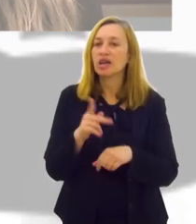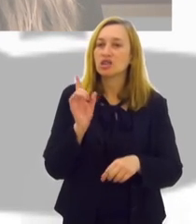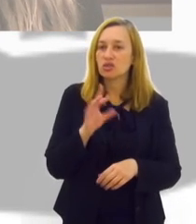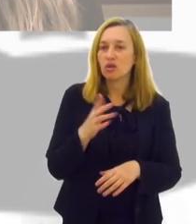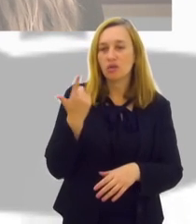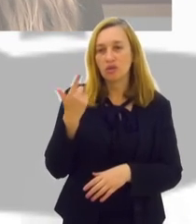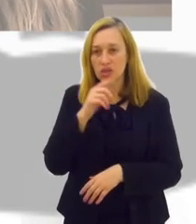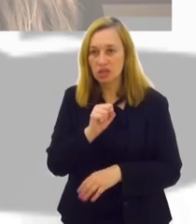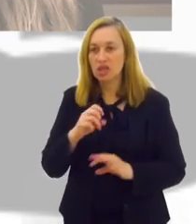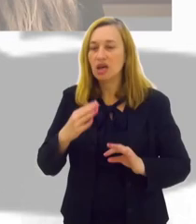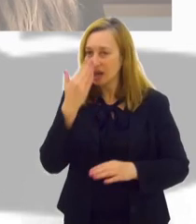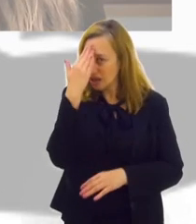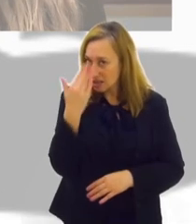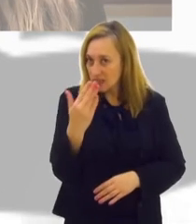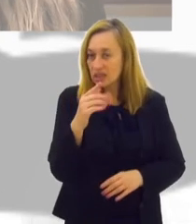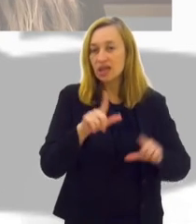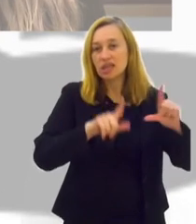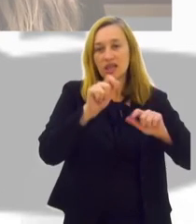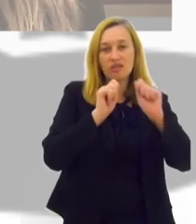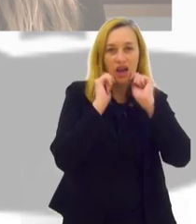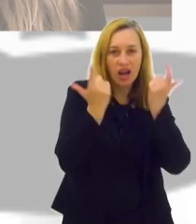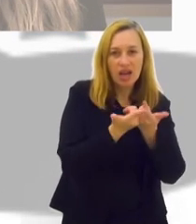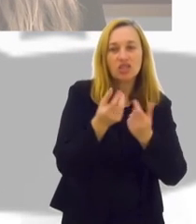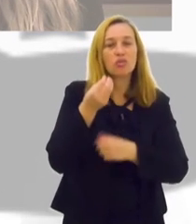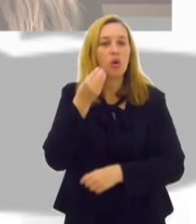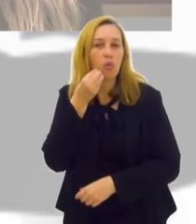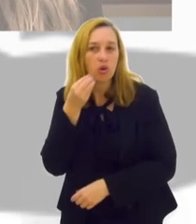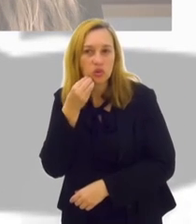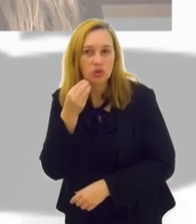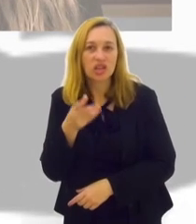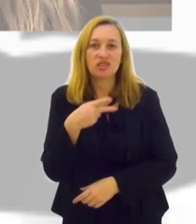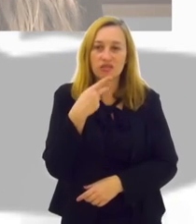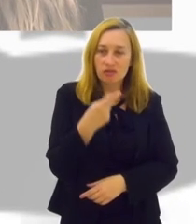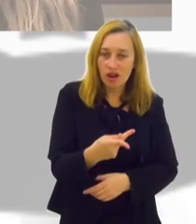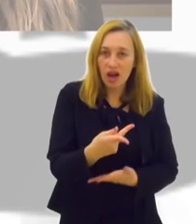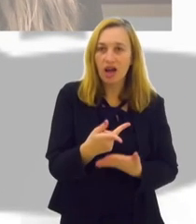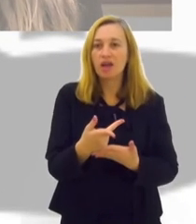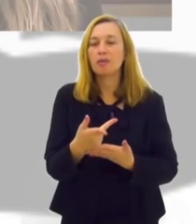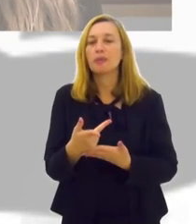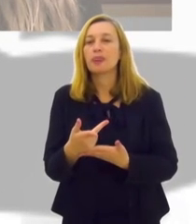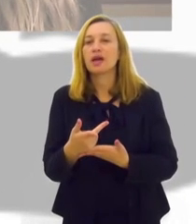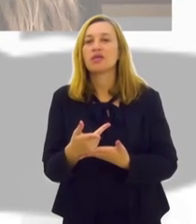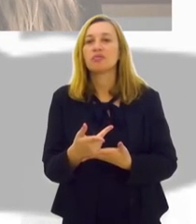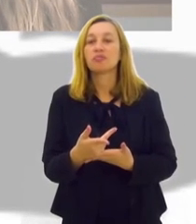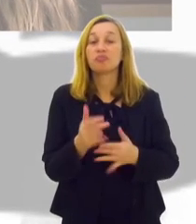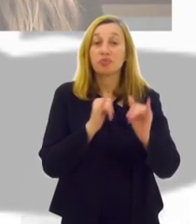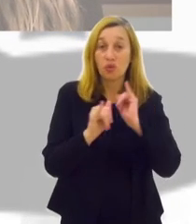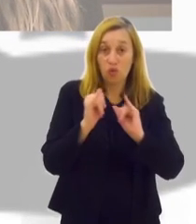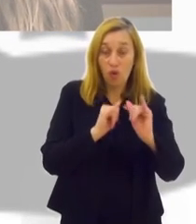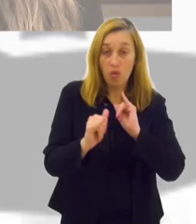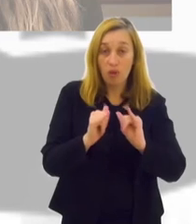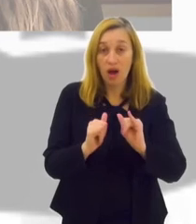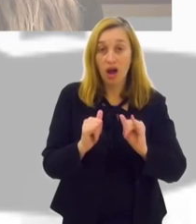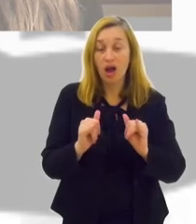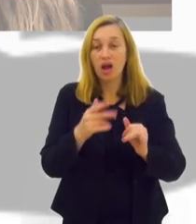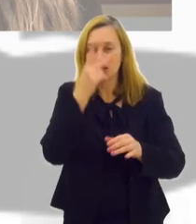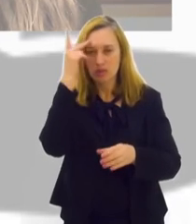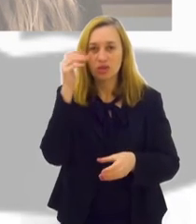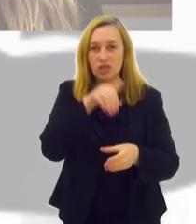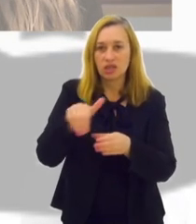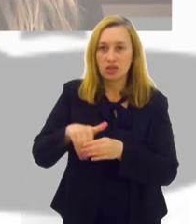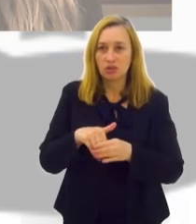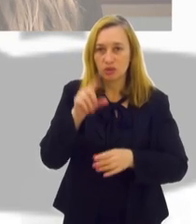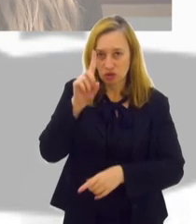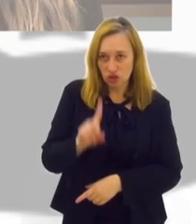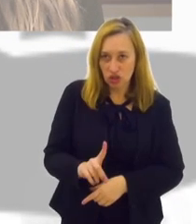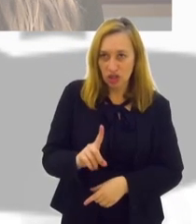só tem a ganhar com isso. Agradeço à TV Alerj pela oportunidade disponibilizada aqui para informar o eleitor sobre